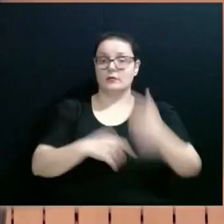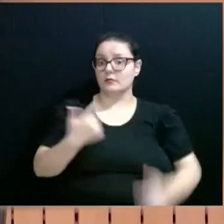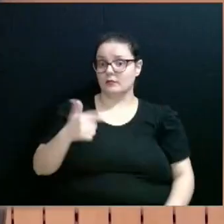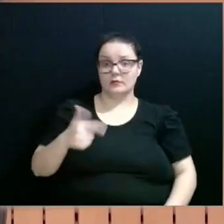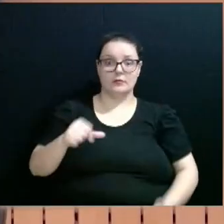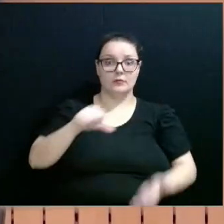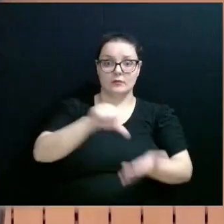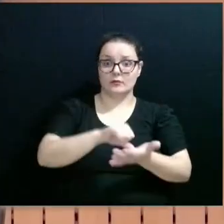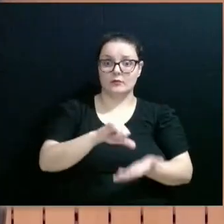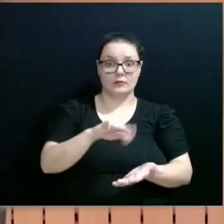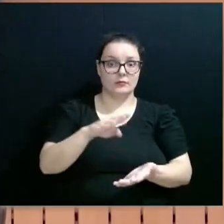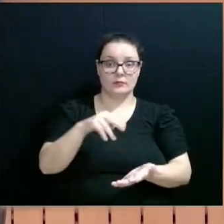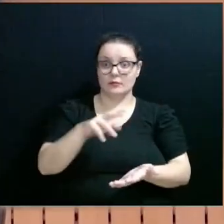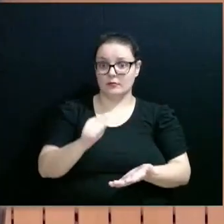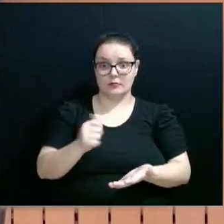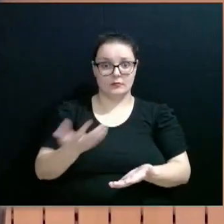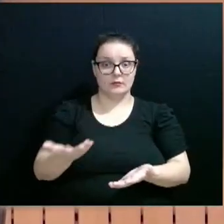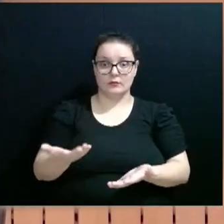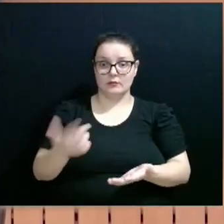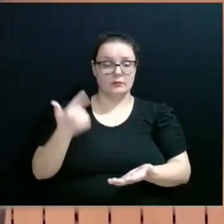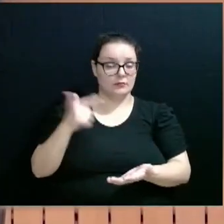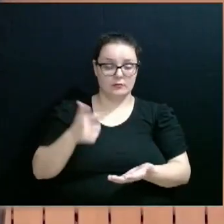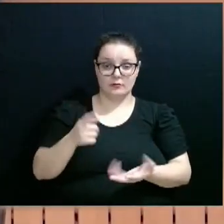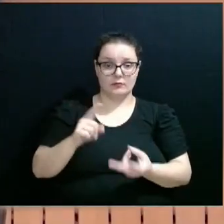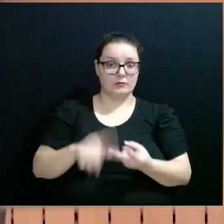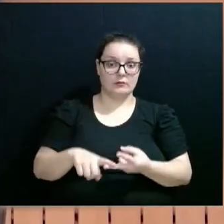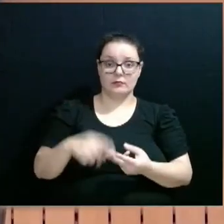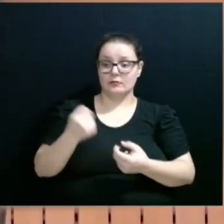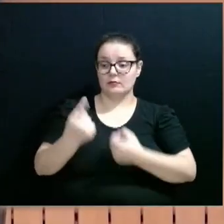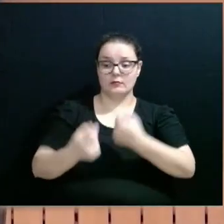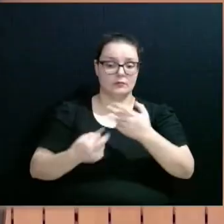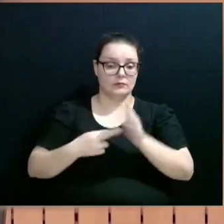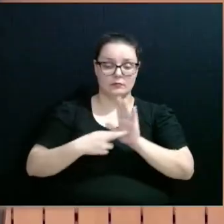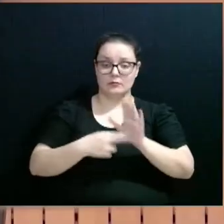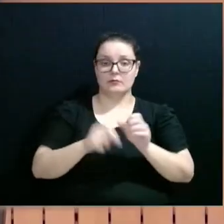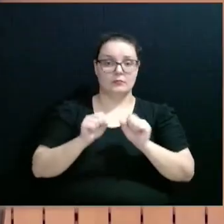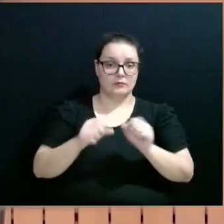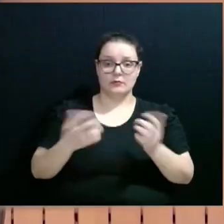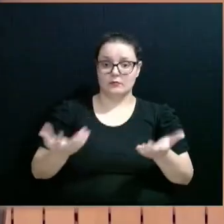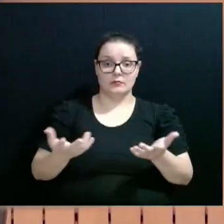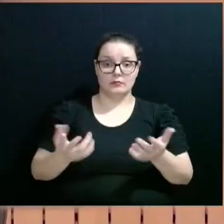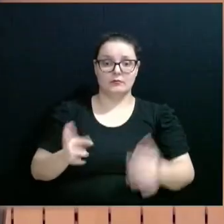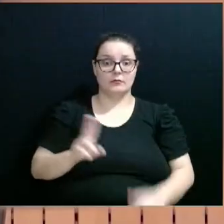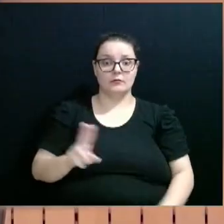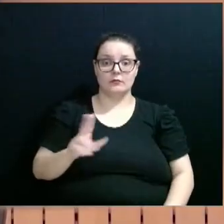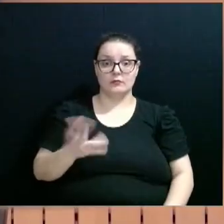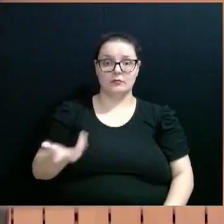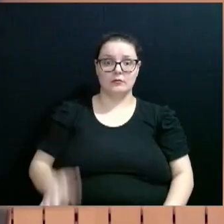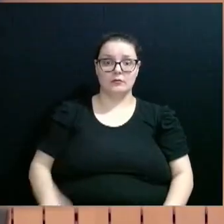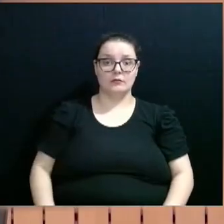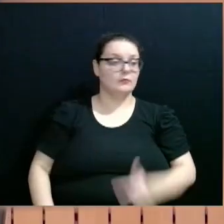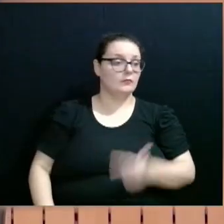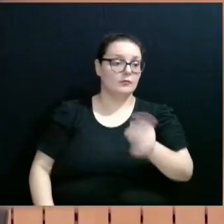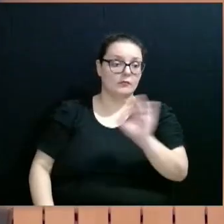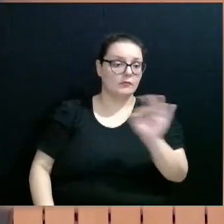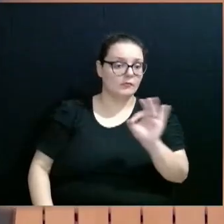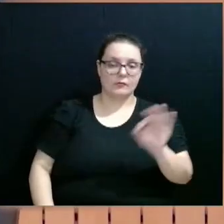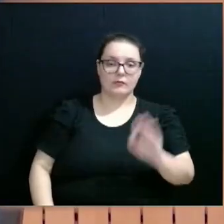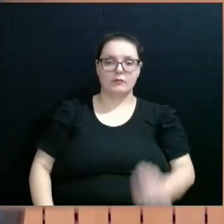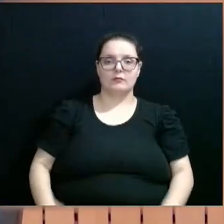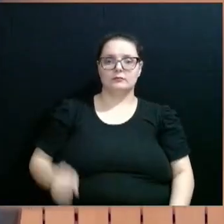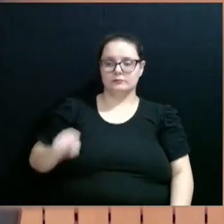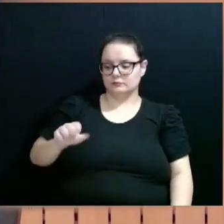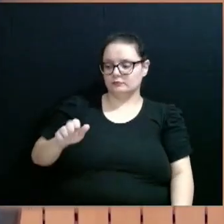aqui, alguma referência que a gente possa utilizar. A gente não tem nada. Se você pega um saruezinho, nós estamos na